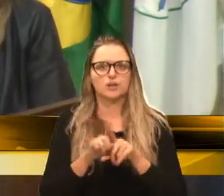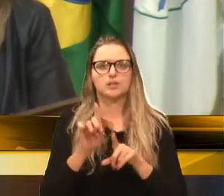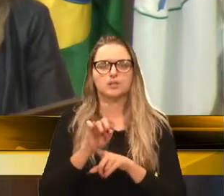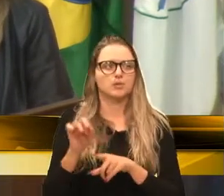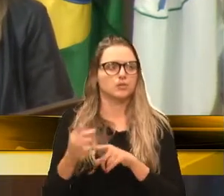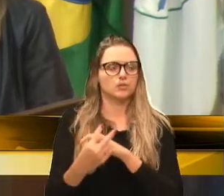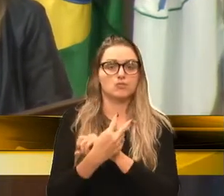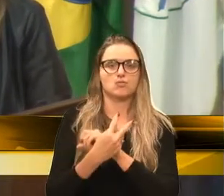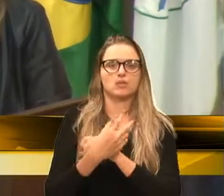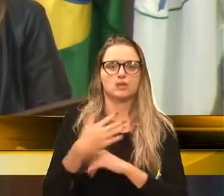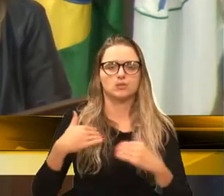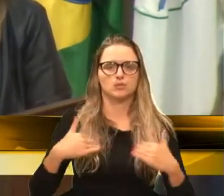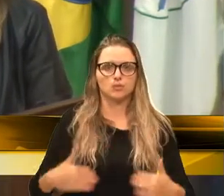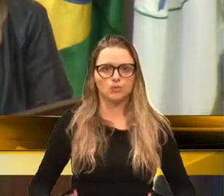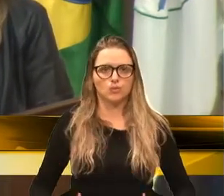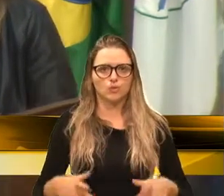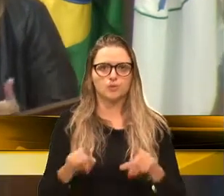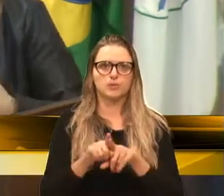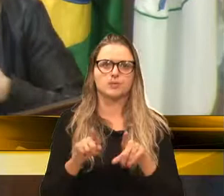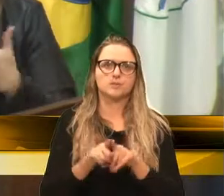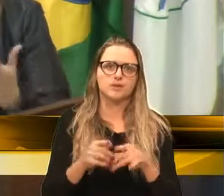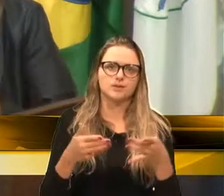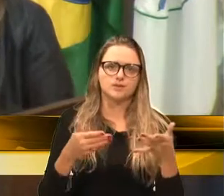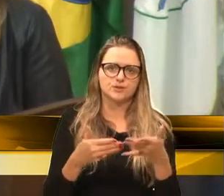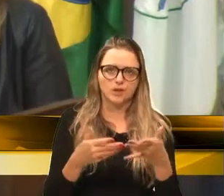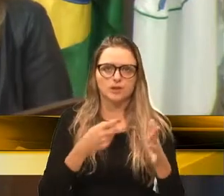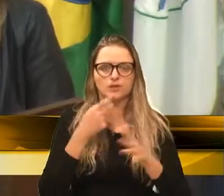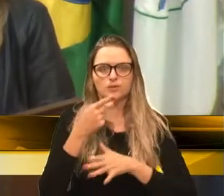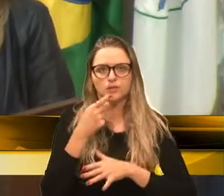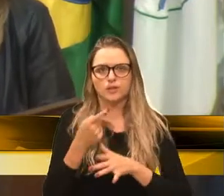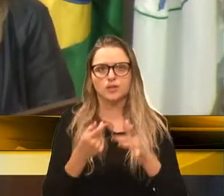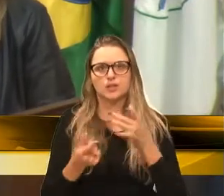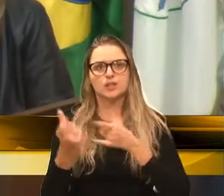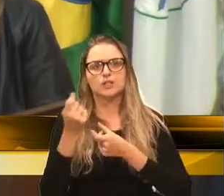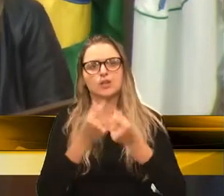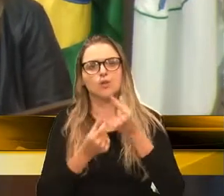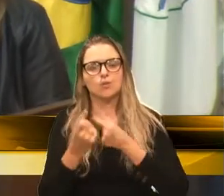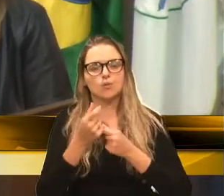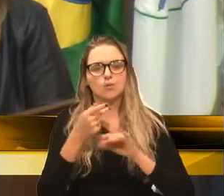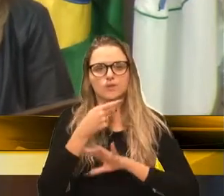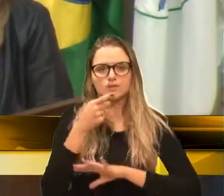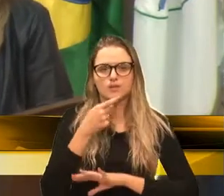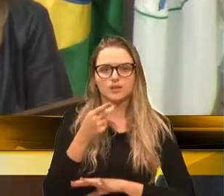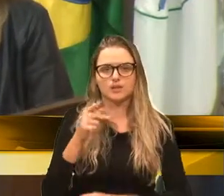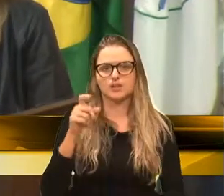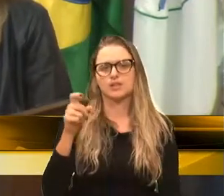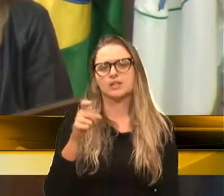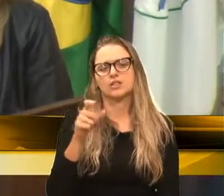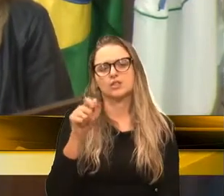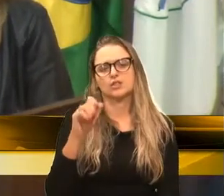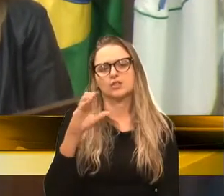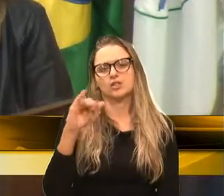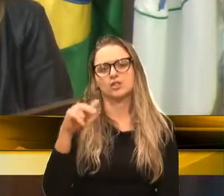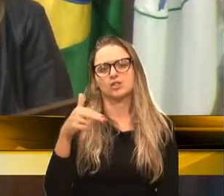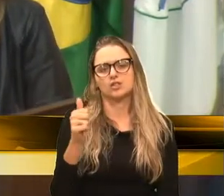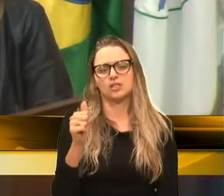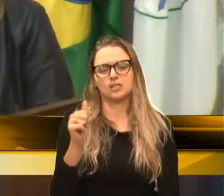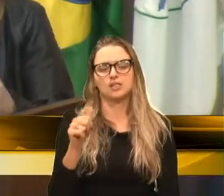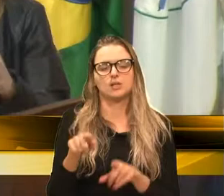acaba já escutando falar de casos de, pelo menos de rumores de chacina, né, então a gente